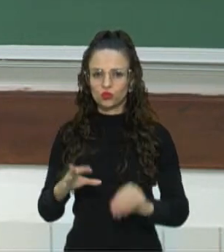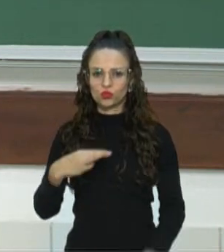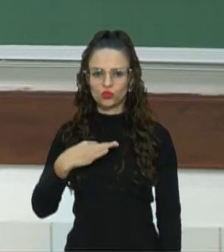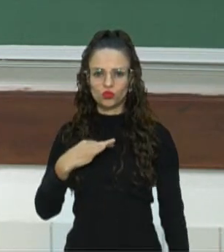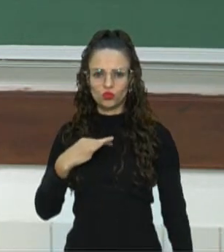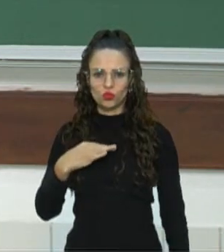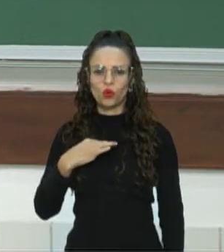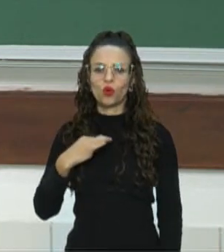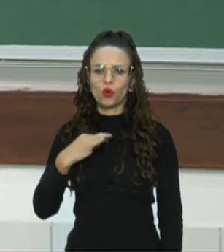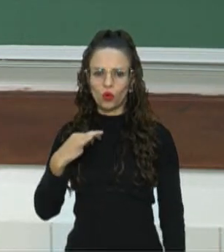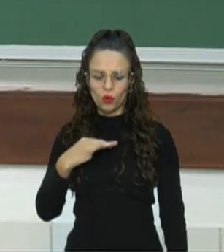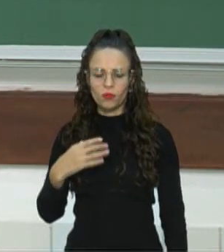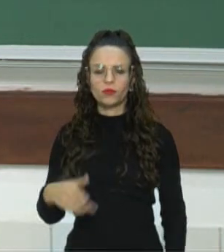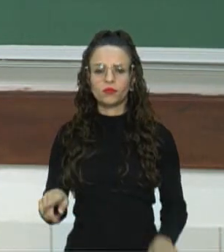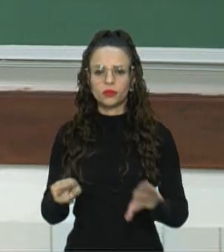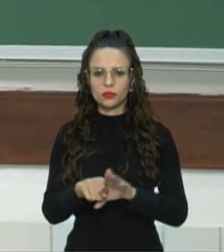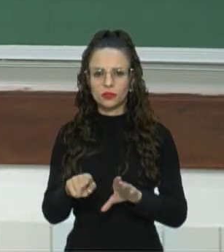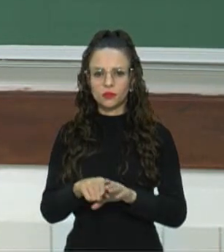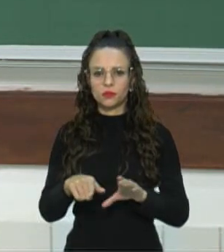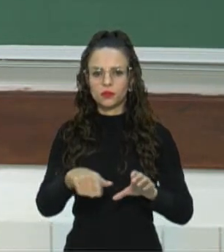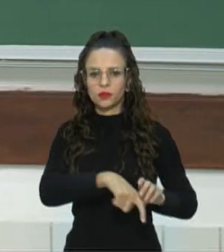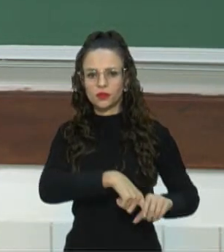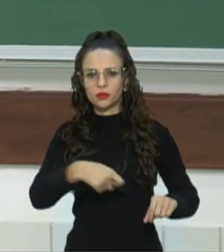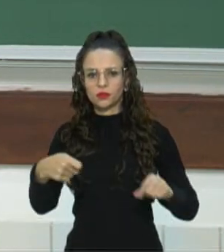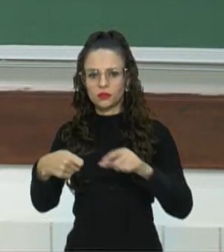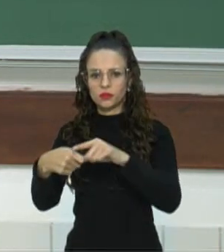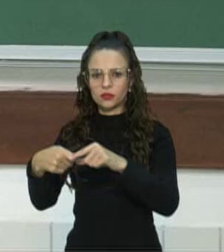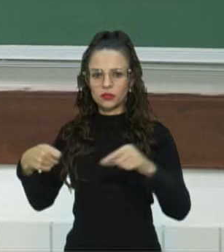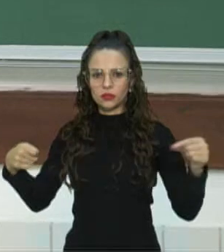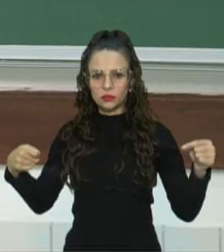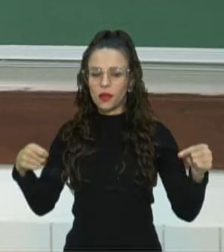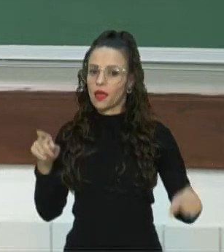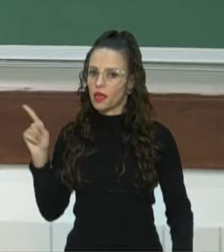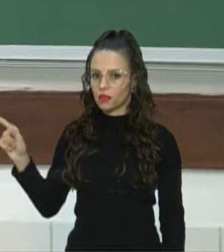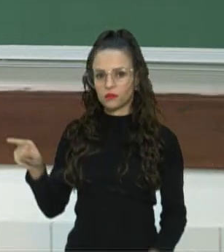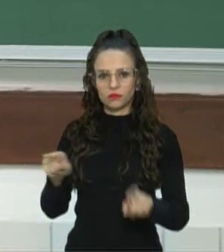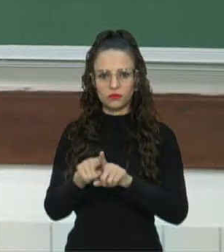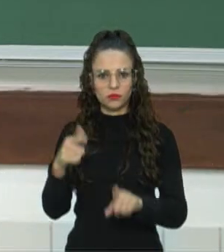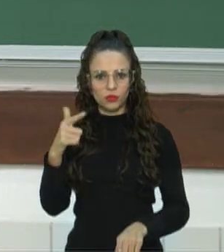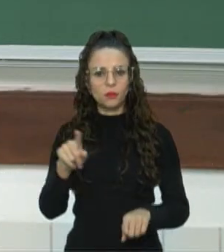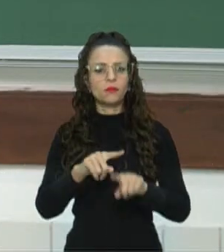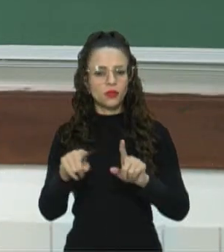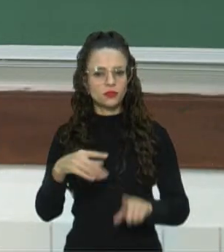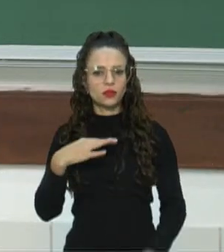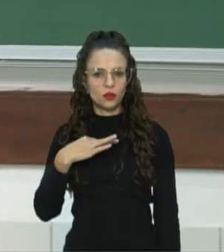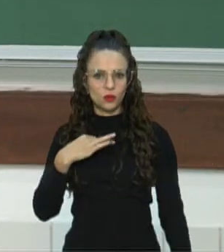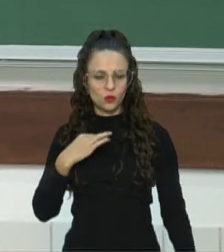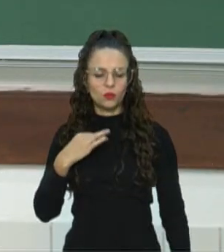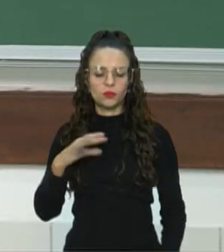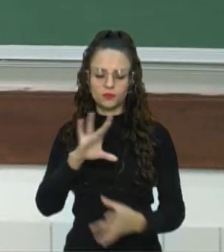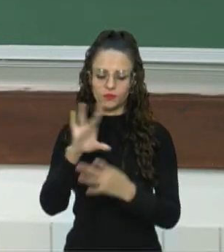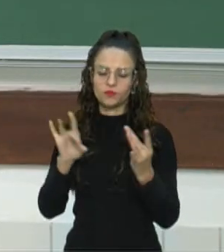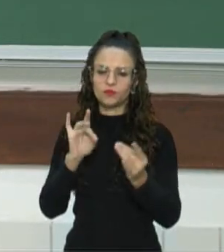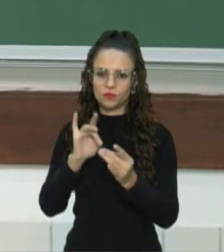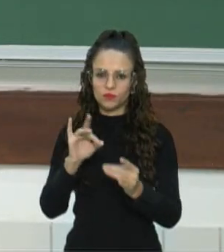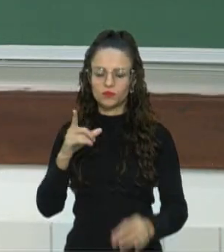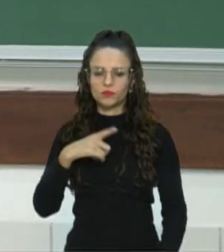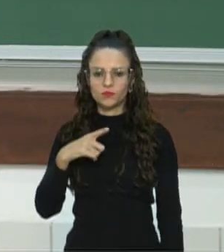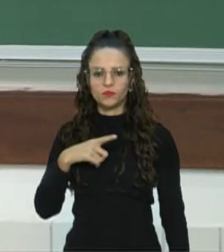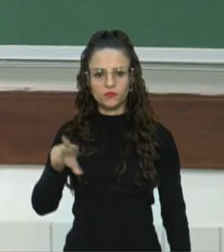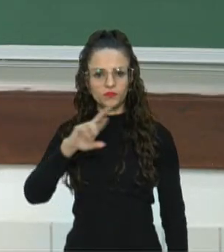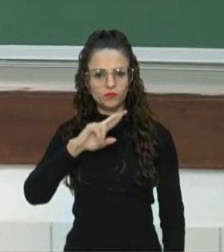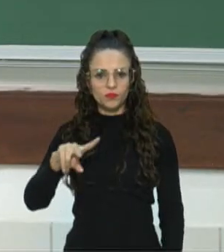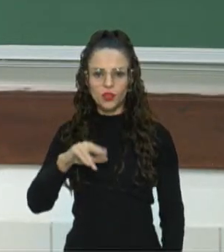vestimentas, né, da espada. Nessa nós não temos espada, mas também existem vestimentas específicas para a sua prática. Então não é